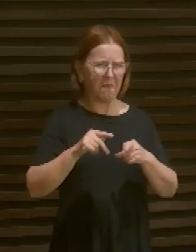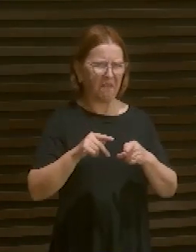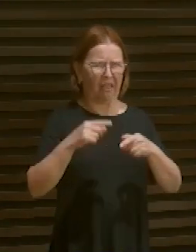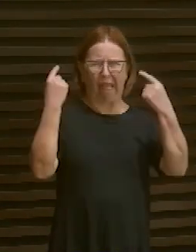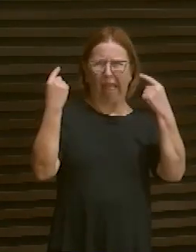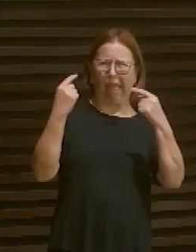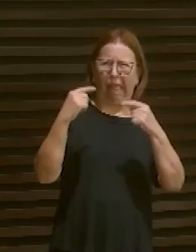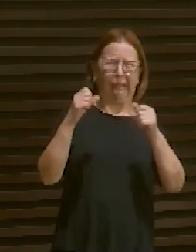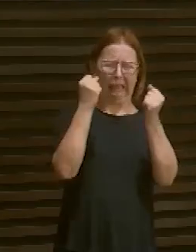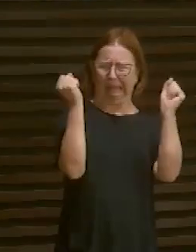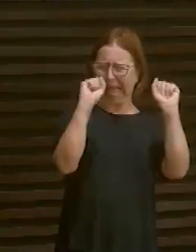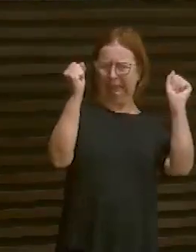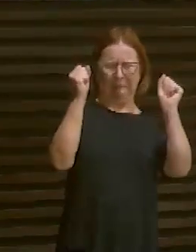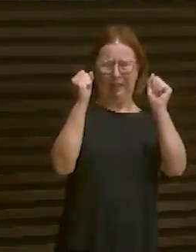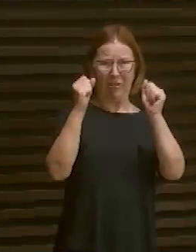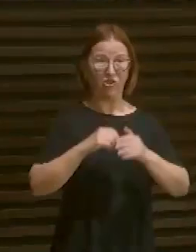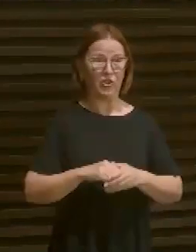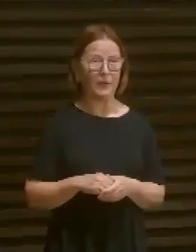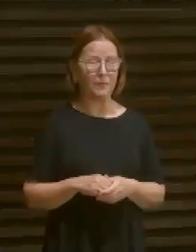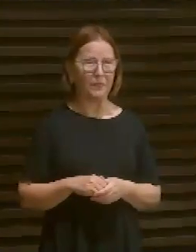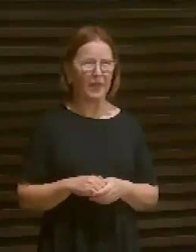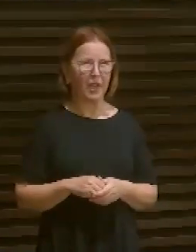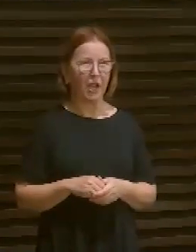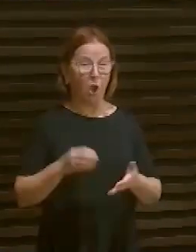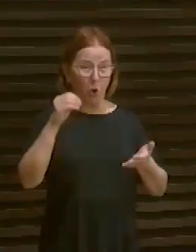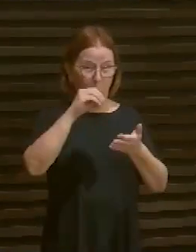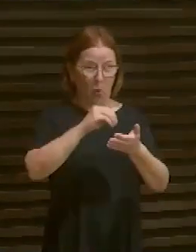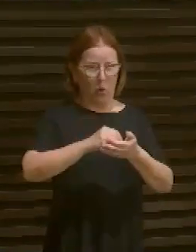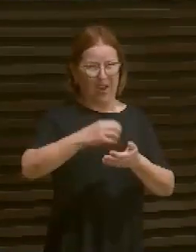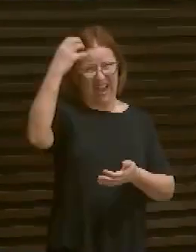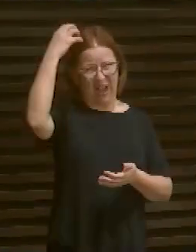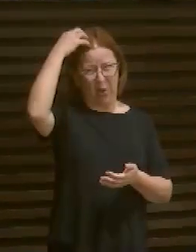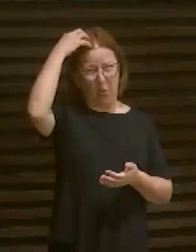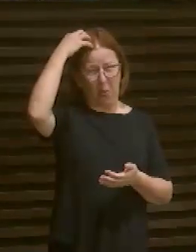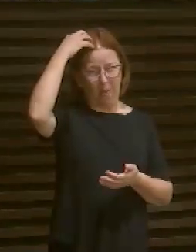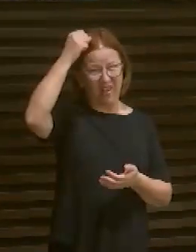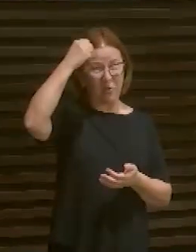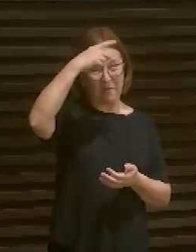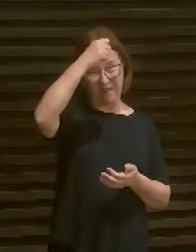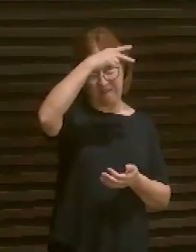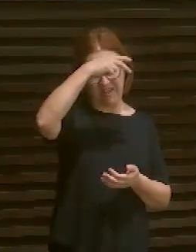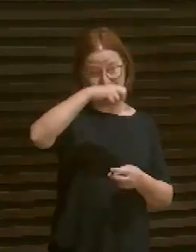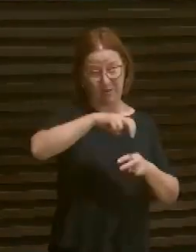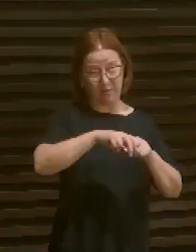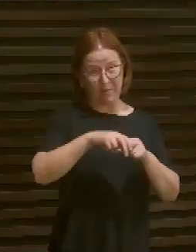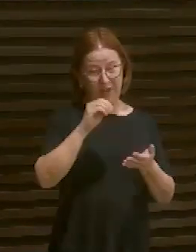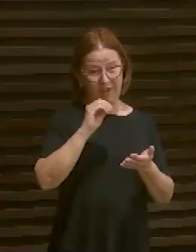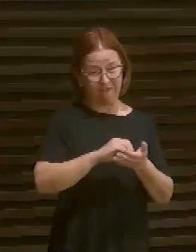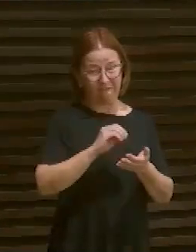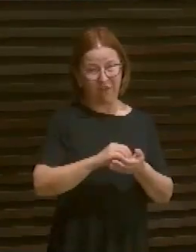pela chuva, pela tempestade, pela falta de água. Porque gente, quando